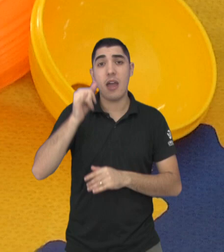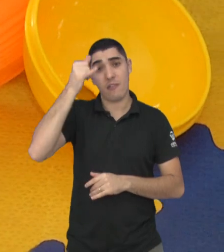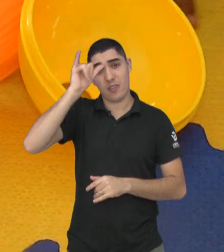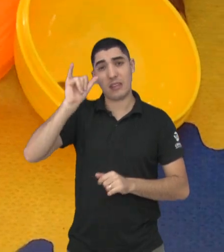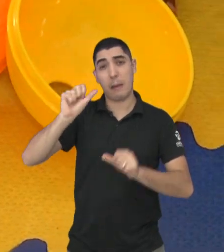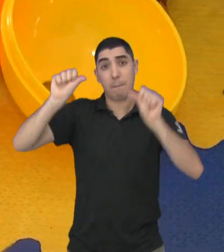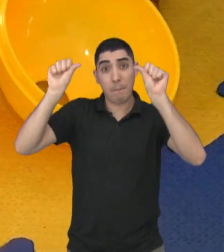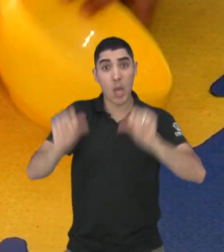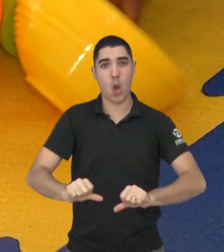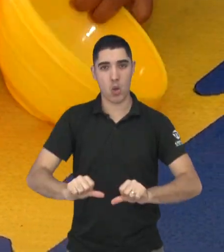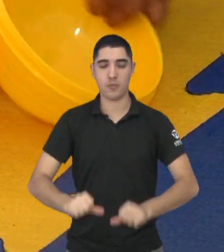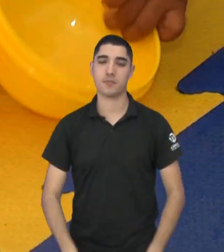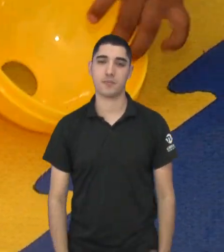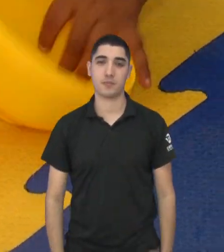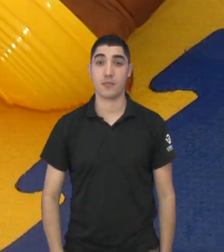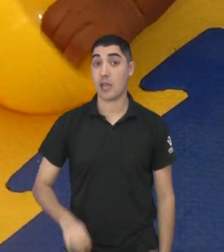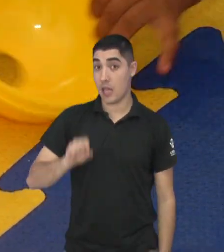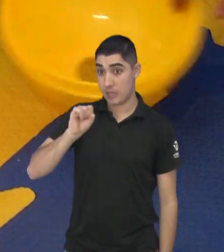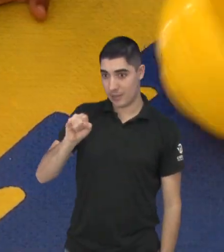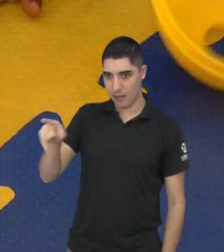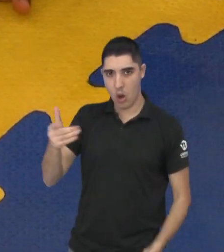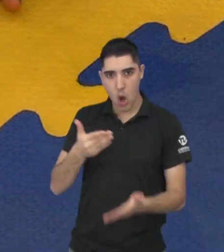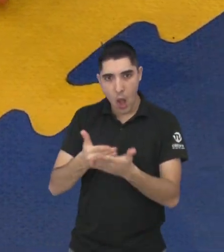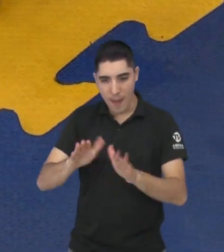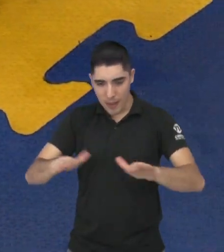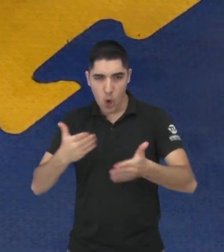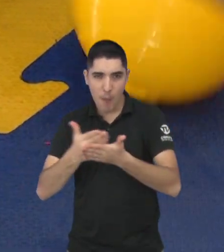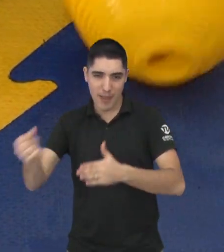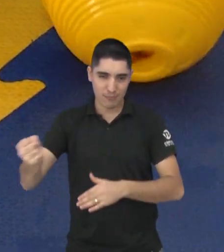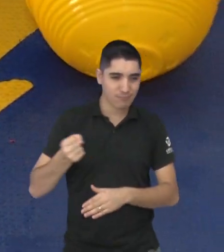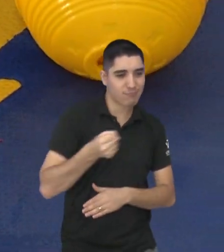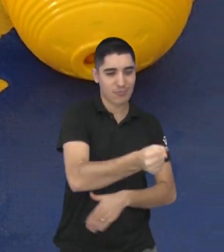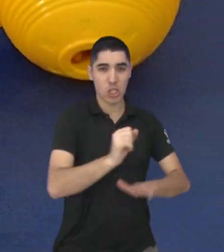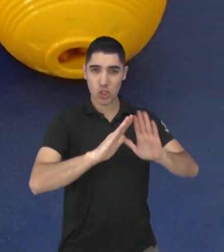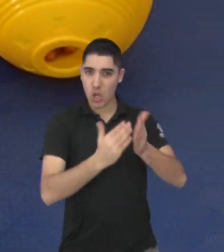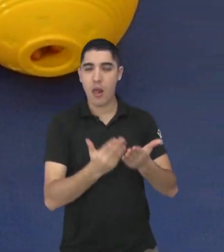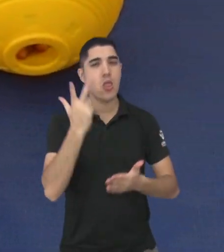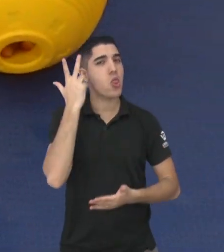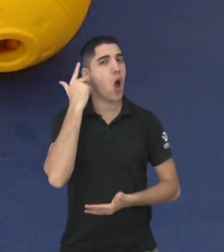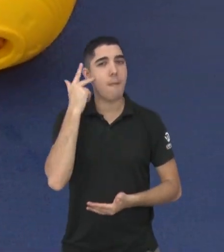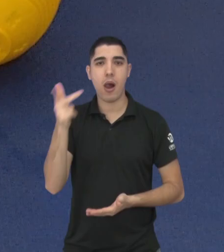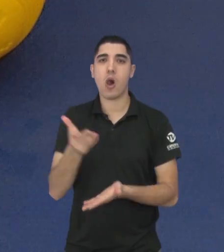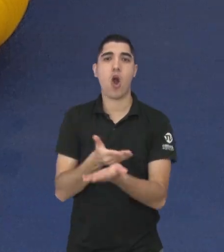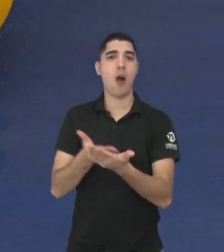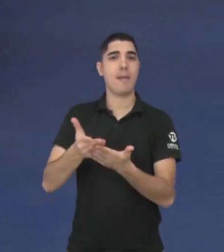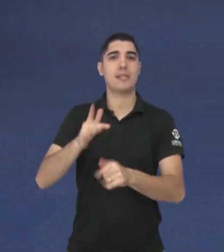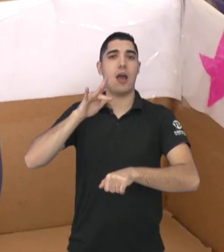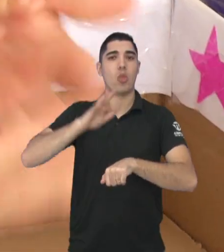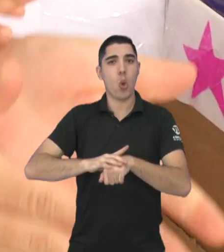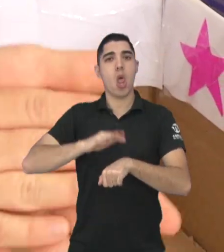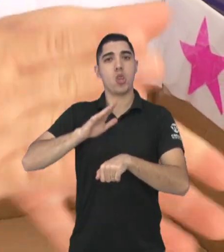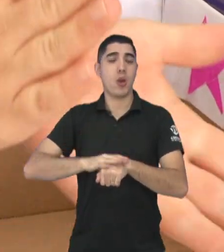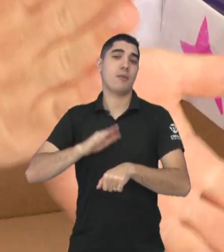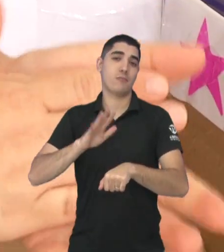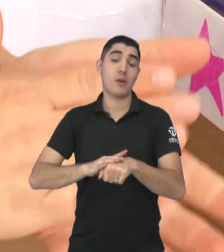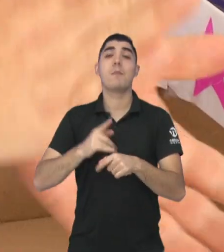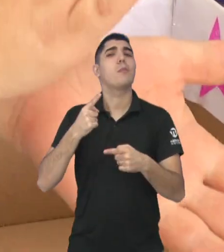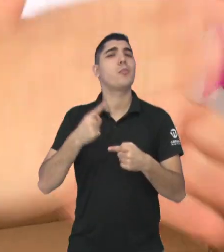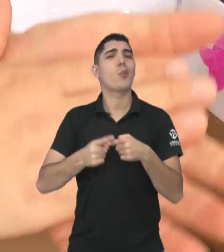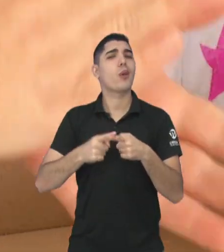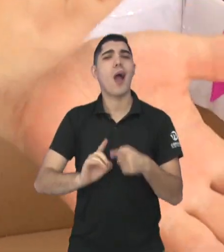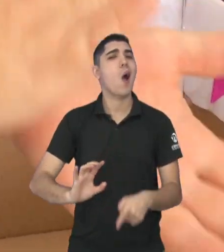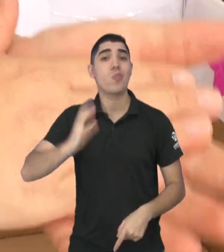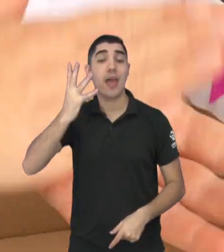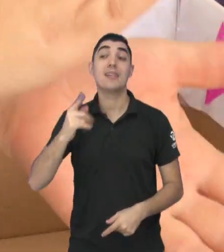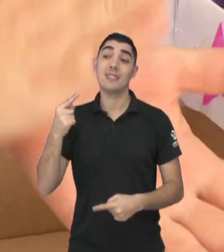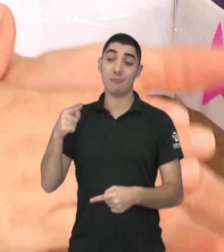dá. Quando começam a frequentar a escola, é comum as crianças ficarem doentes com mais frequência. Isso acontece porque